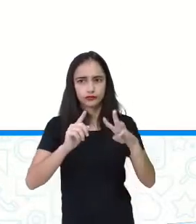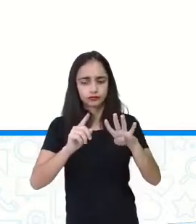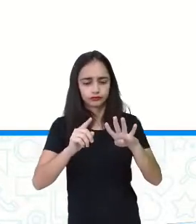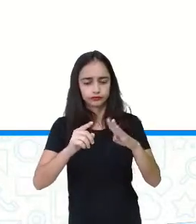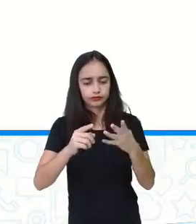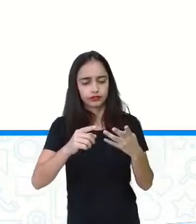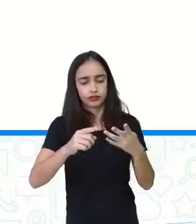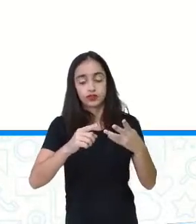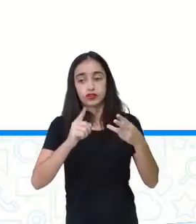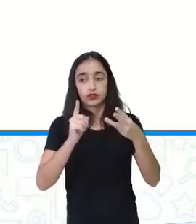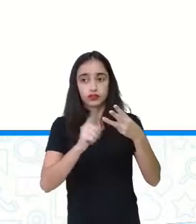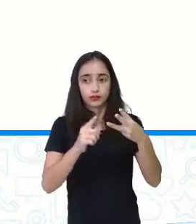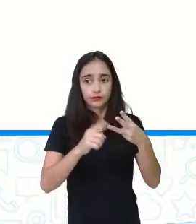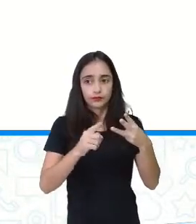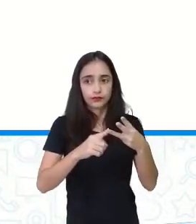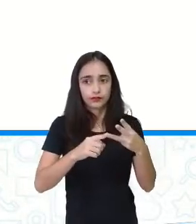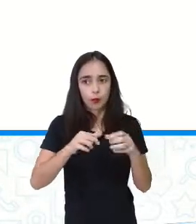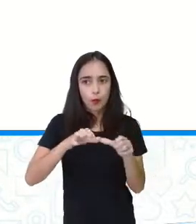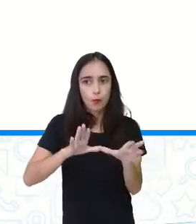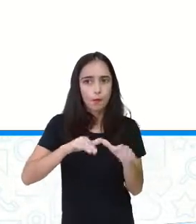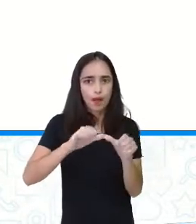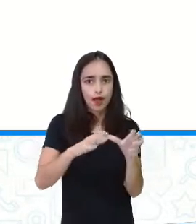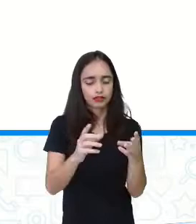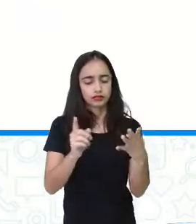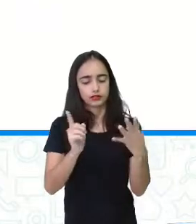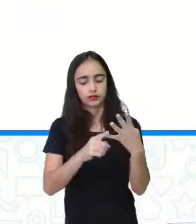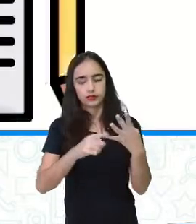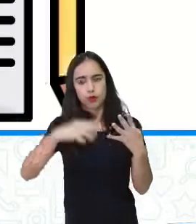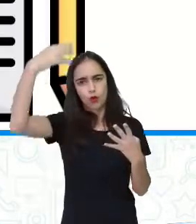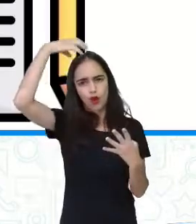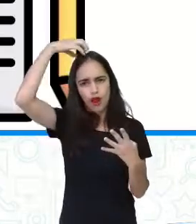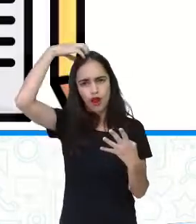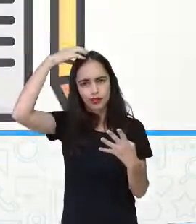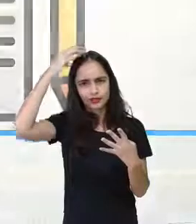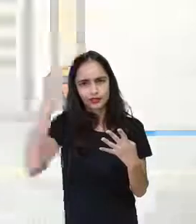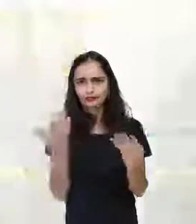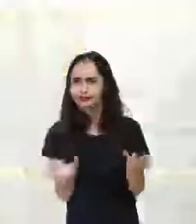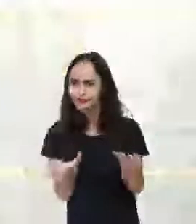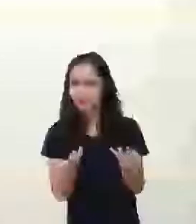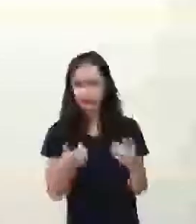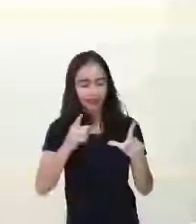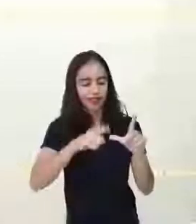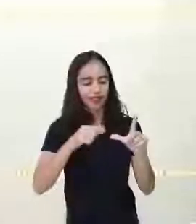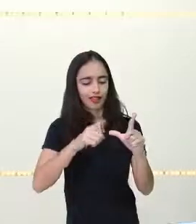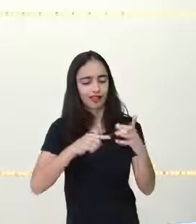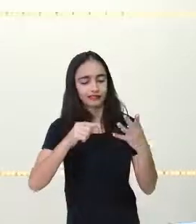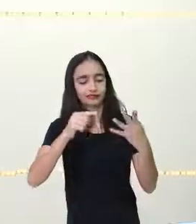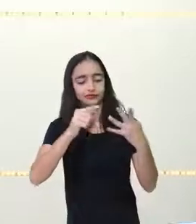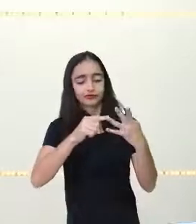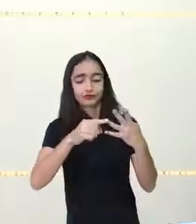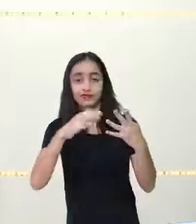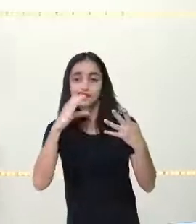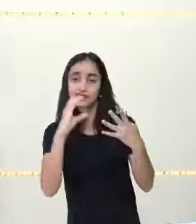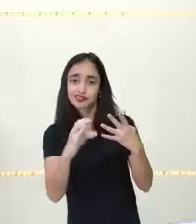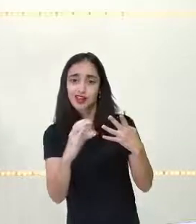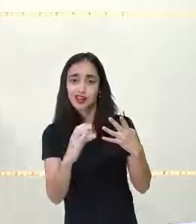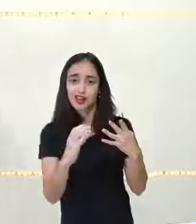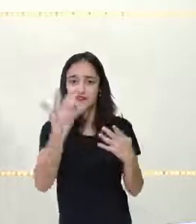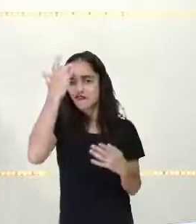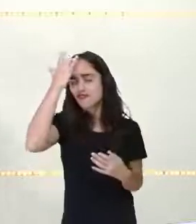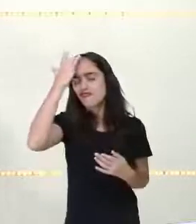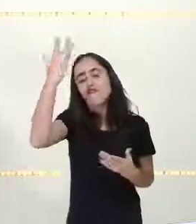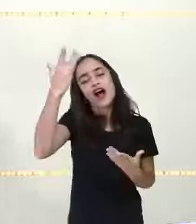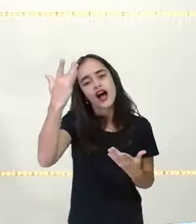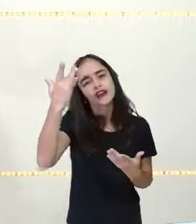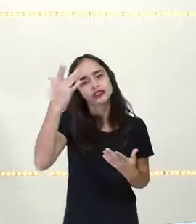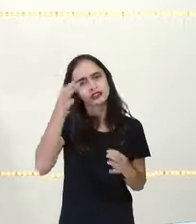da Gralha isso mesmo vira um quinto ano como é tranquilo como não tem como a gente diz Bicho